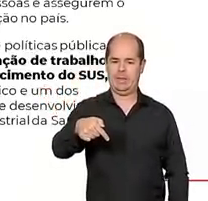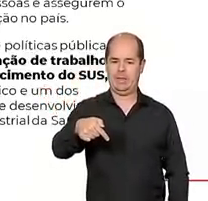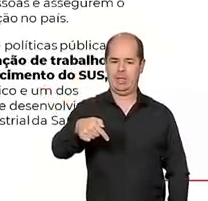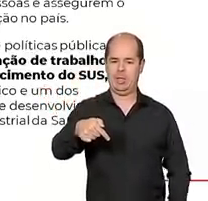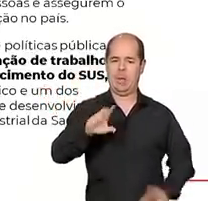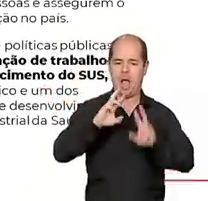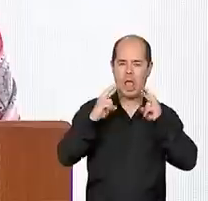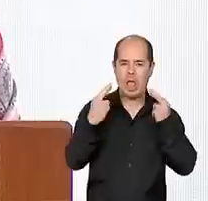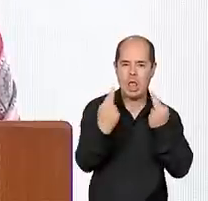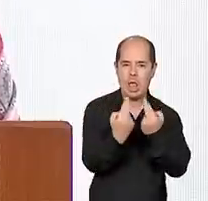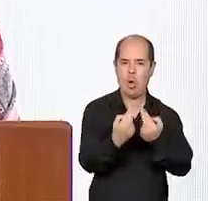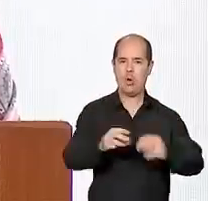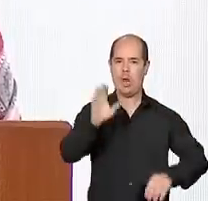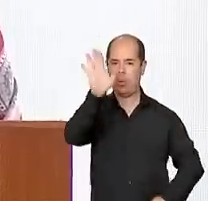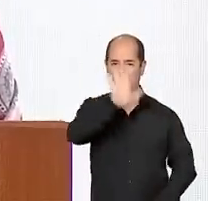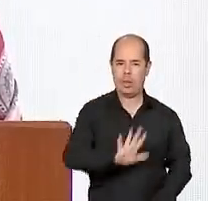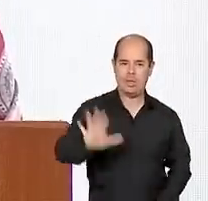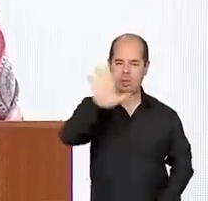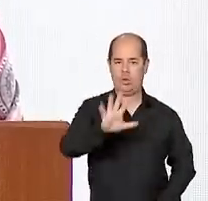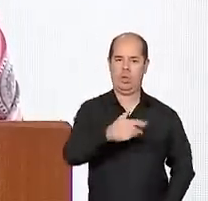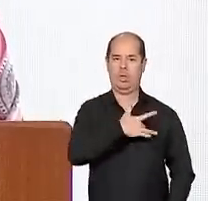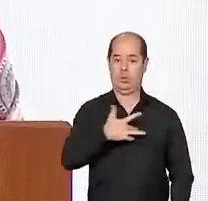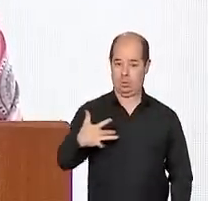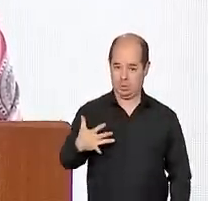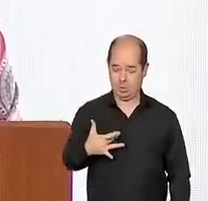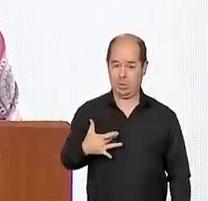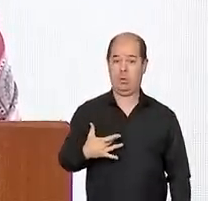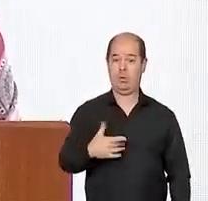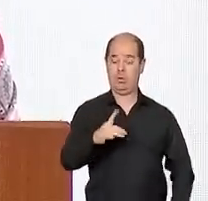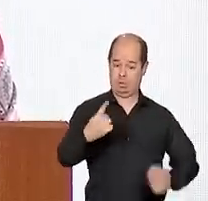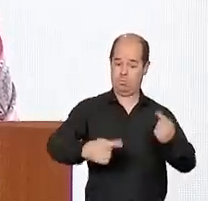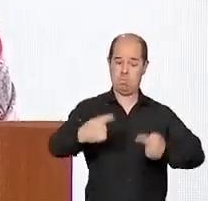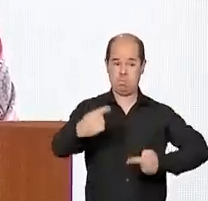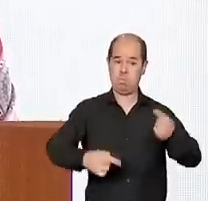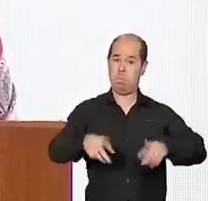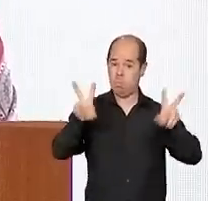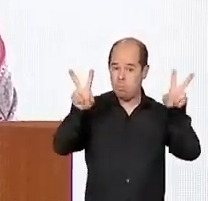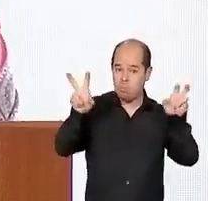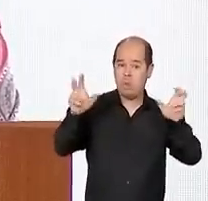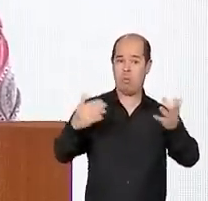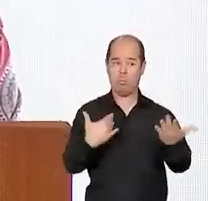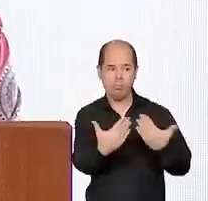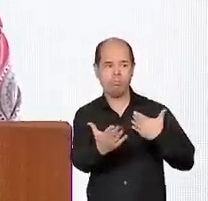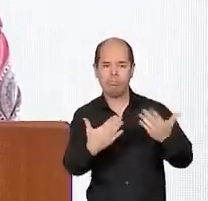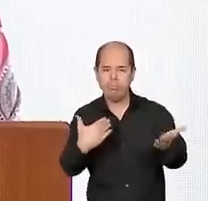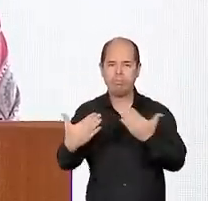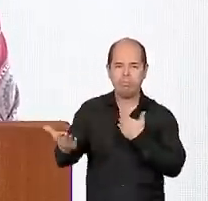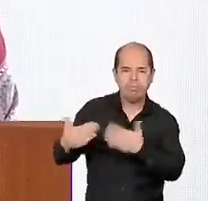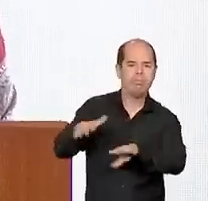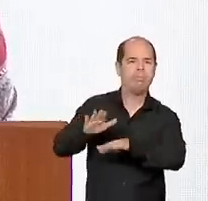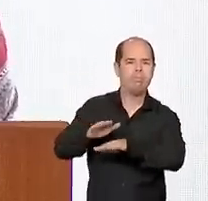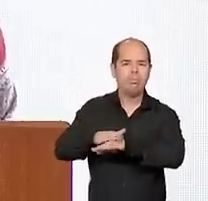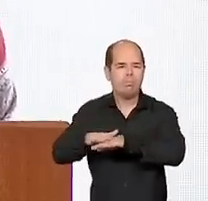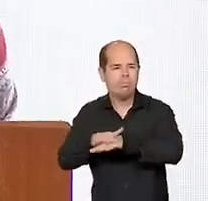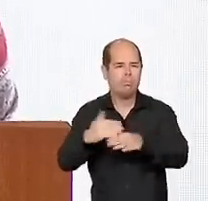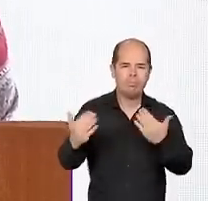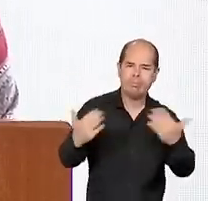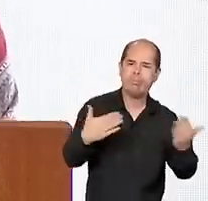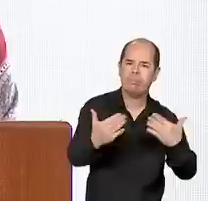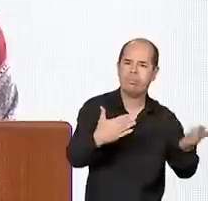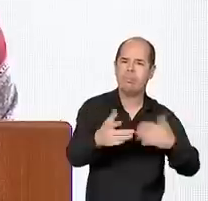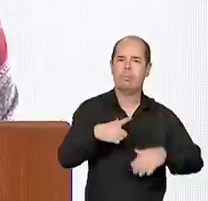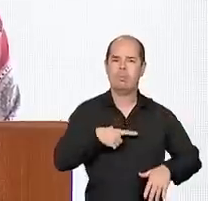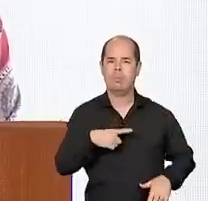Lula, nesta gestão, e essa política, então, também foi amplamente discutida com os